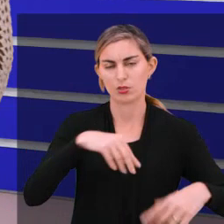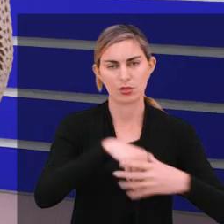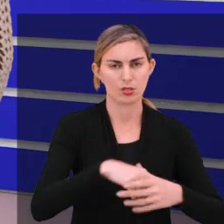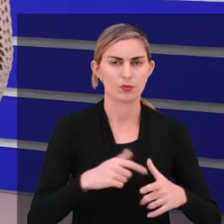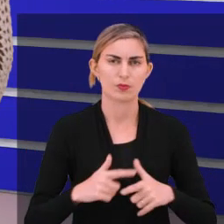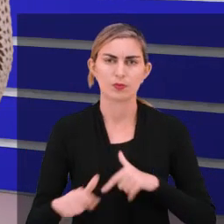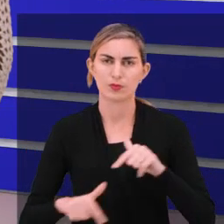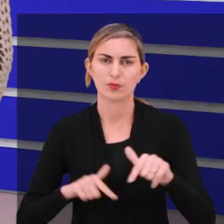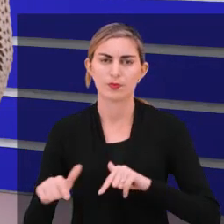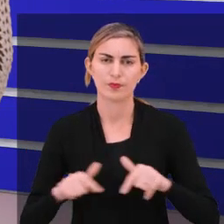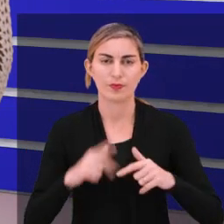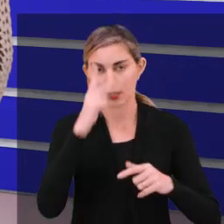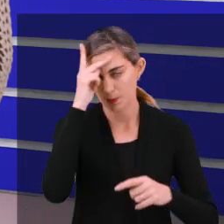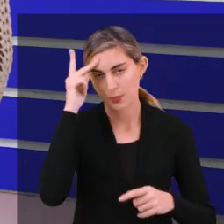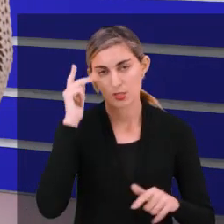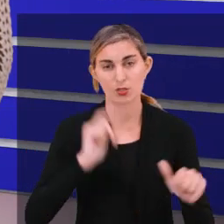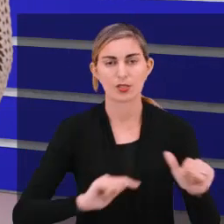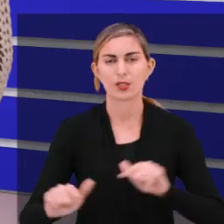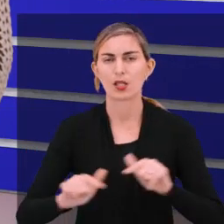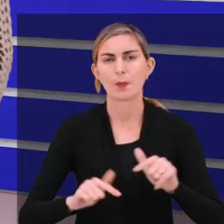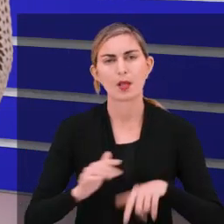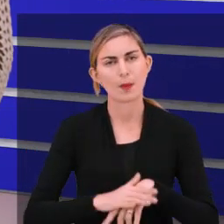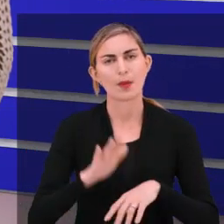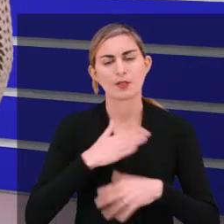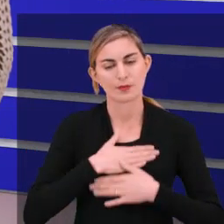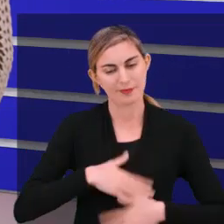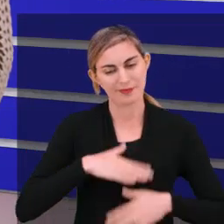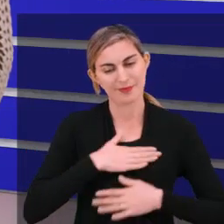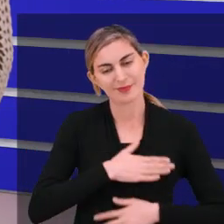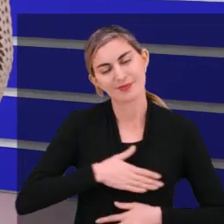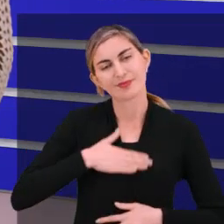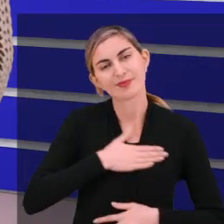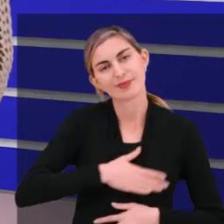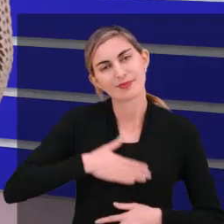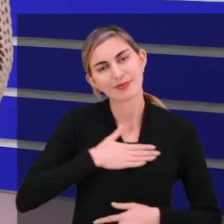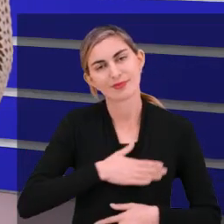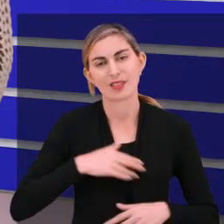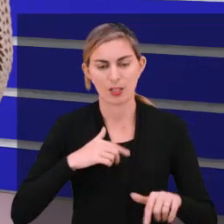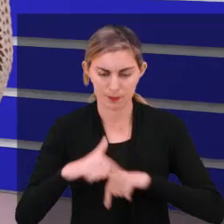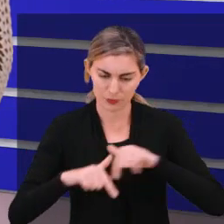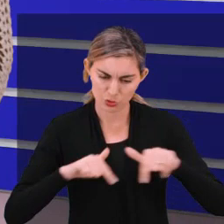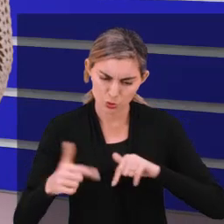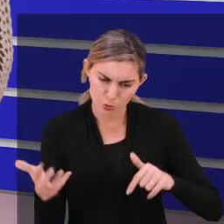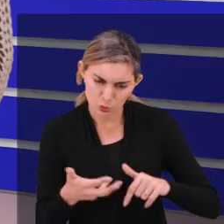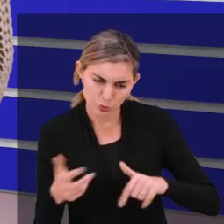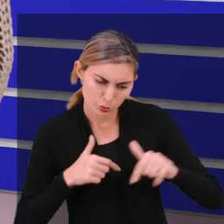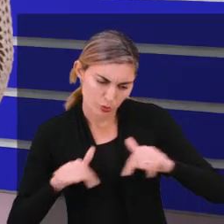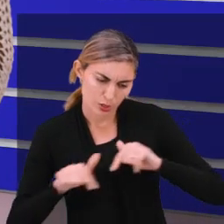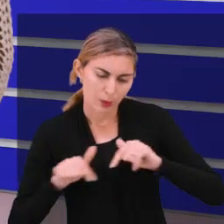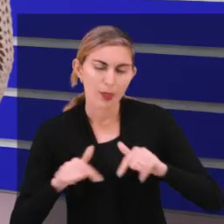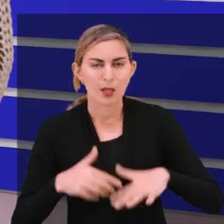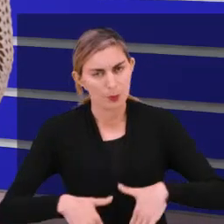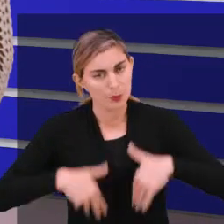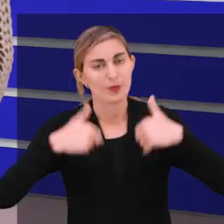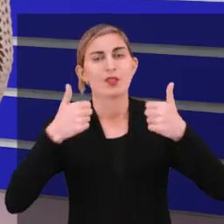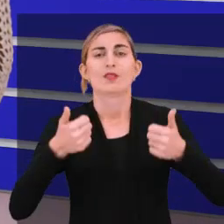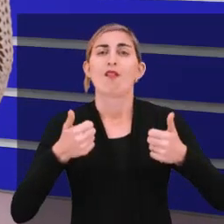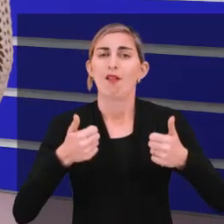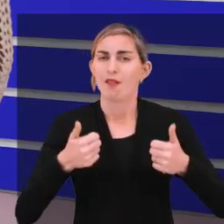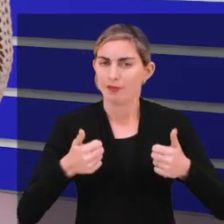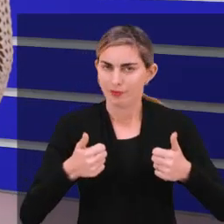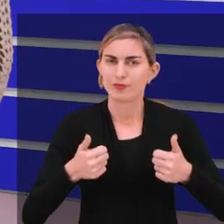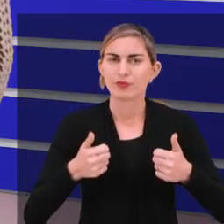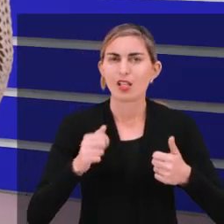na organização. As pessoas vão trabalhar mais satisfeitas. Elas vão produzir mais. Isso